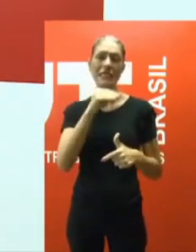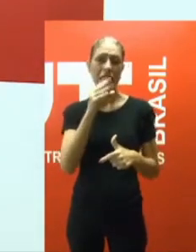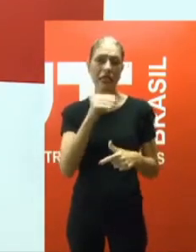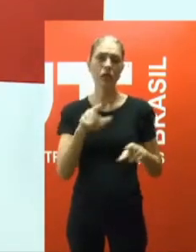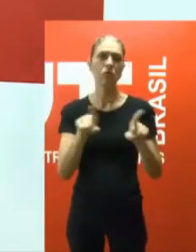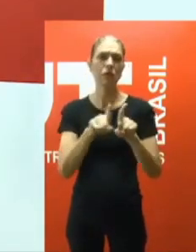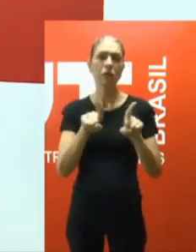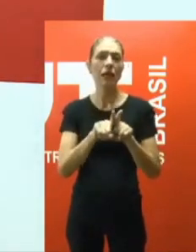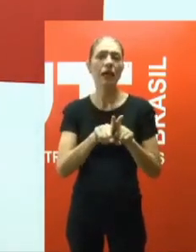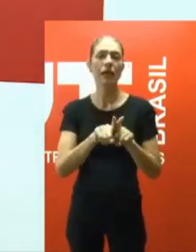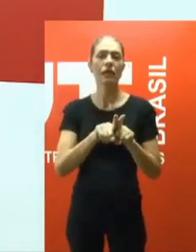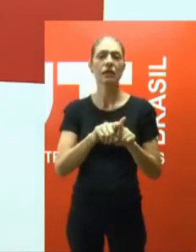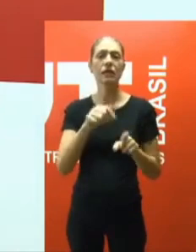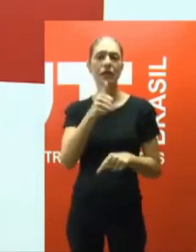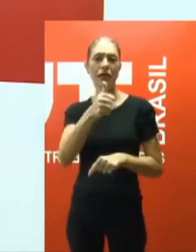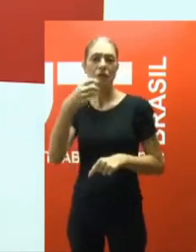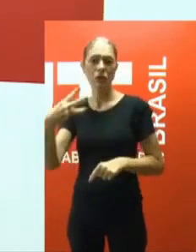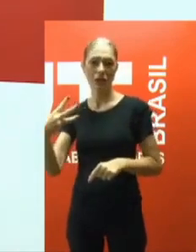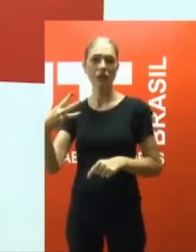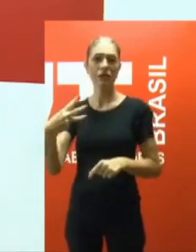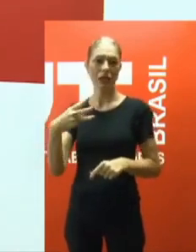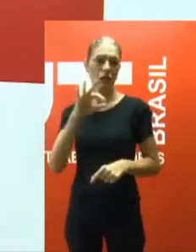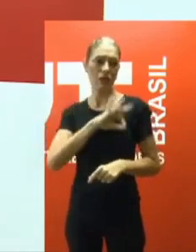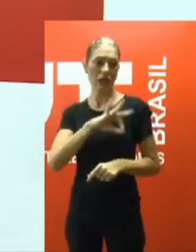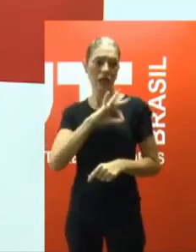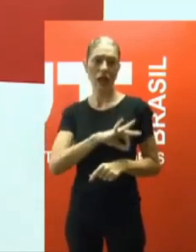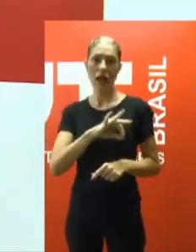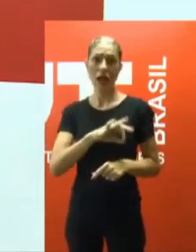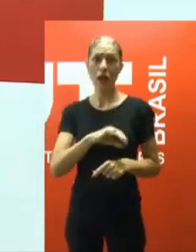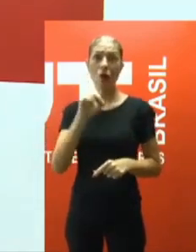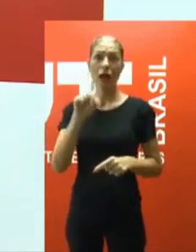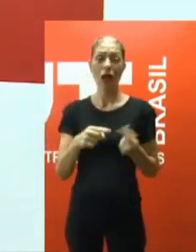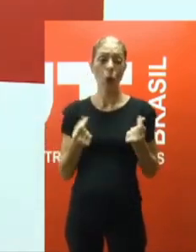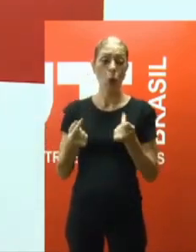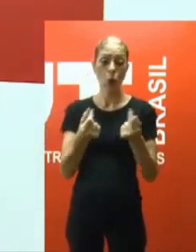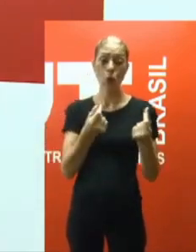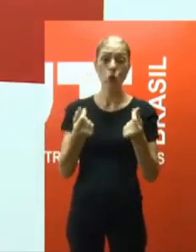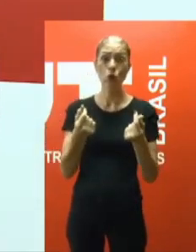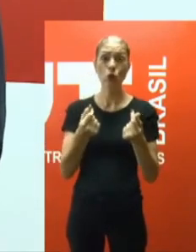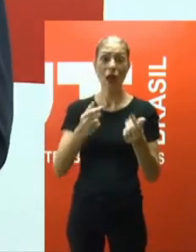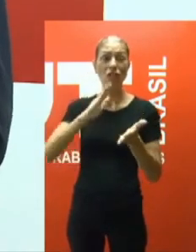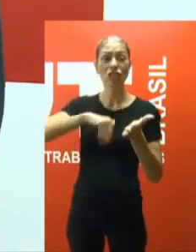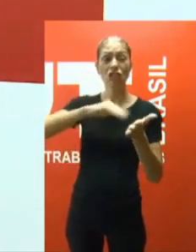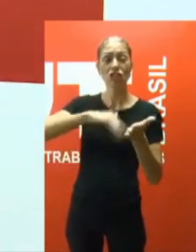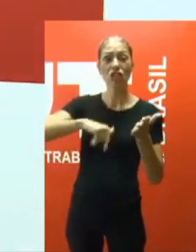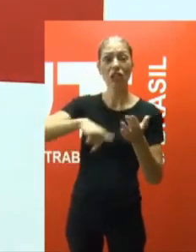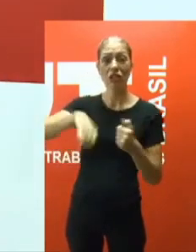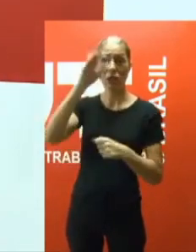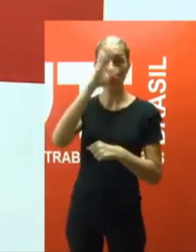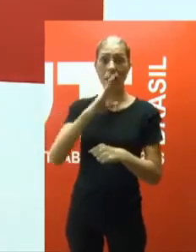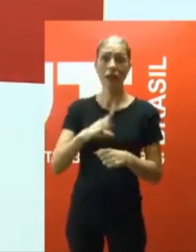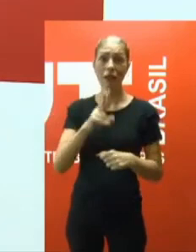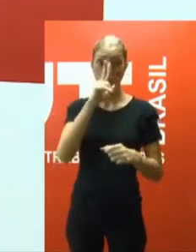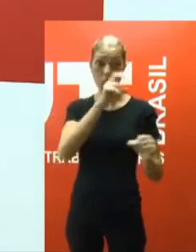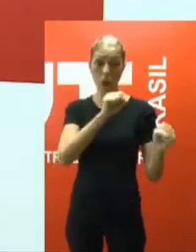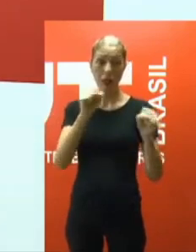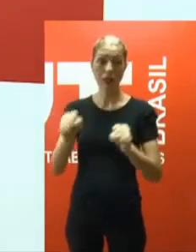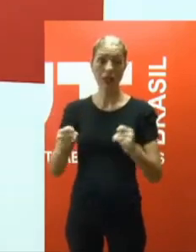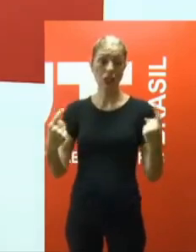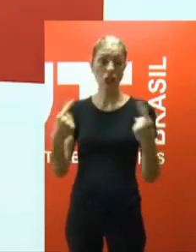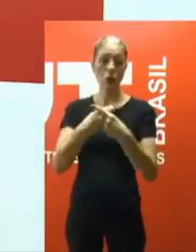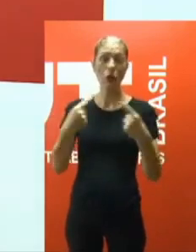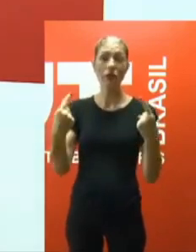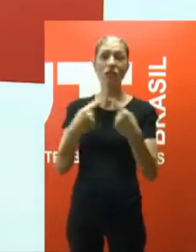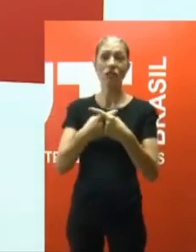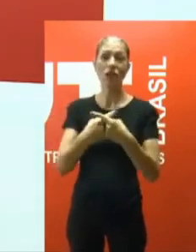brasileiro, tudo isso significava custo Brasil e tirava do Brasil o poder de